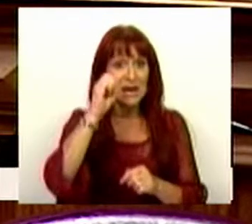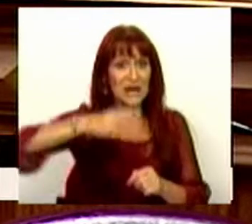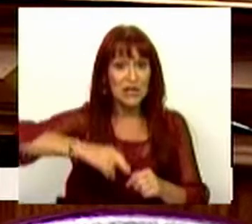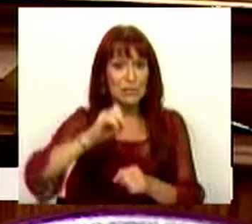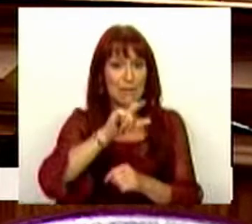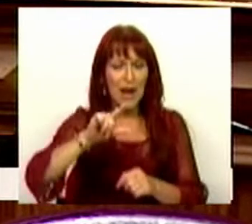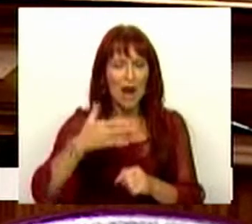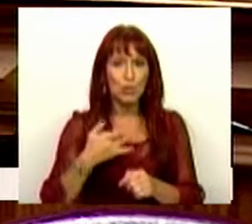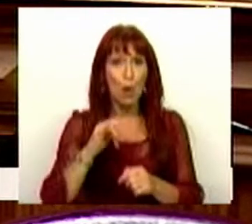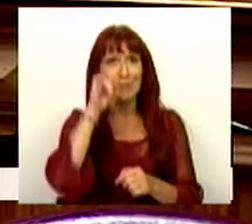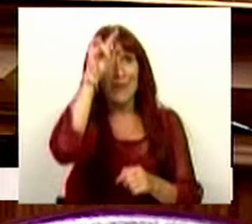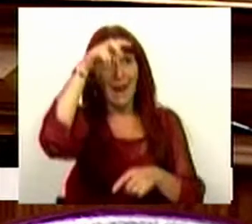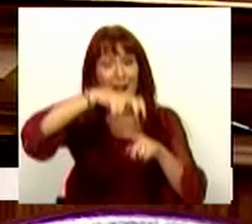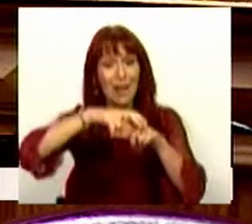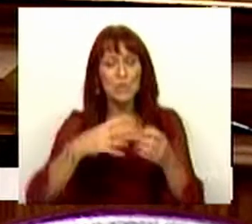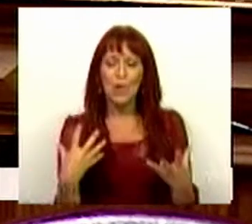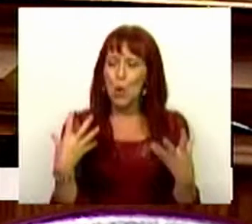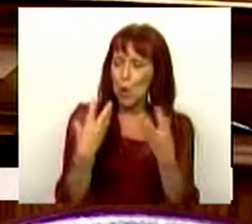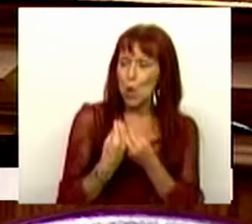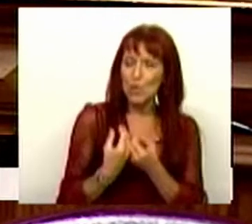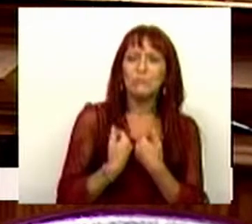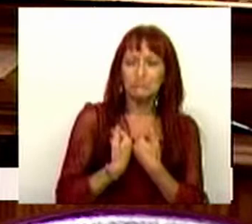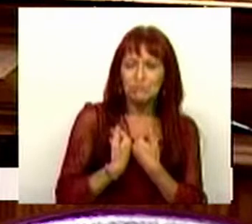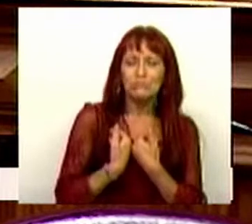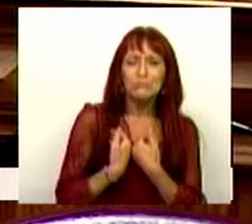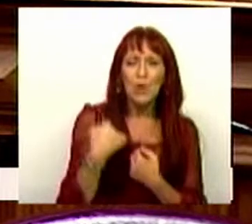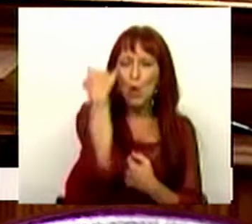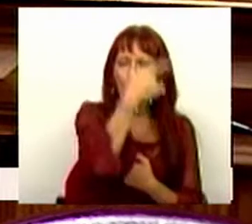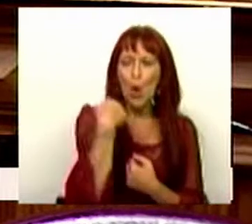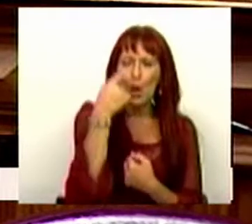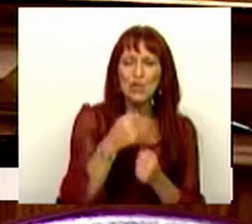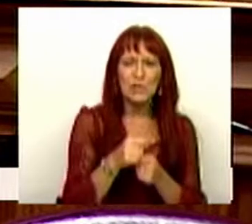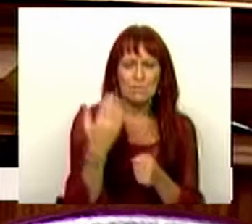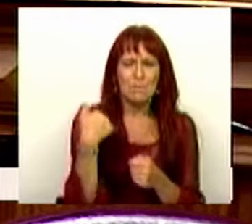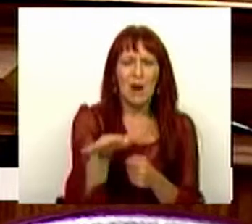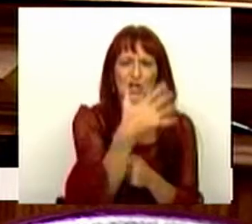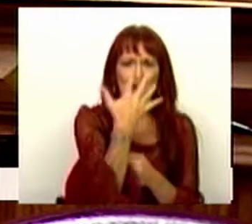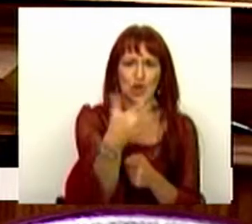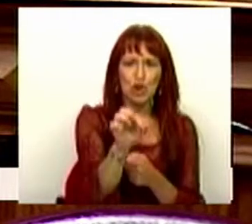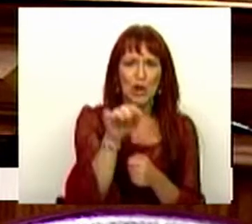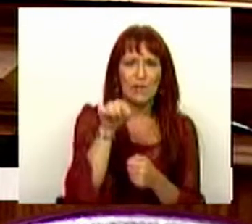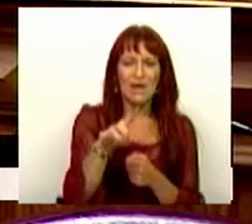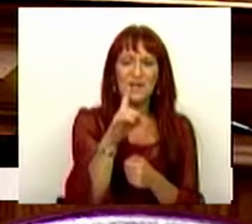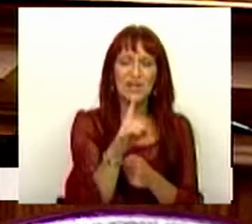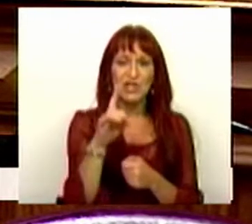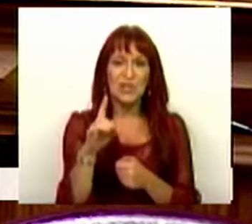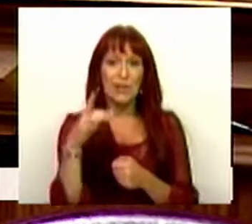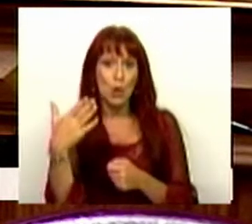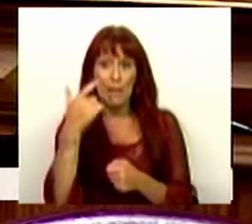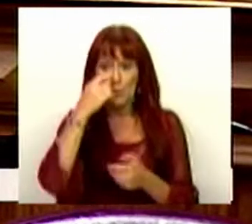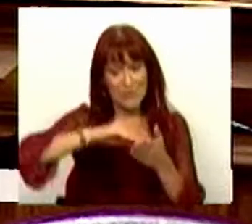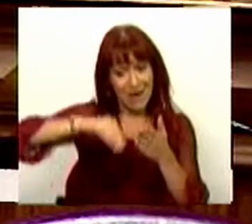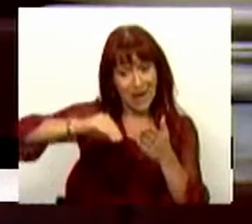Escudeiro Duarte, aqui presente, que conosco são o rosto de mais de 18.661